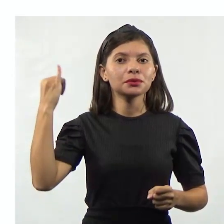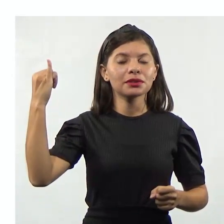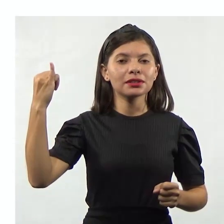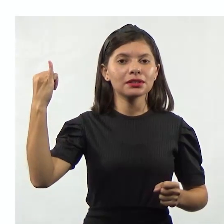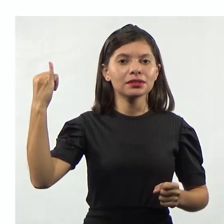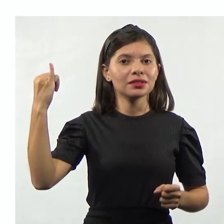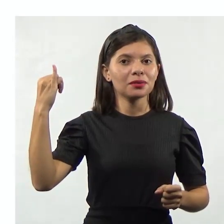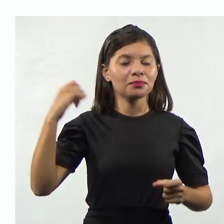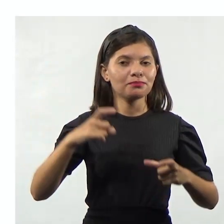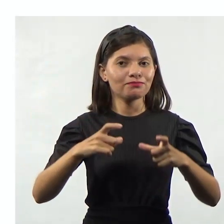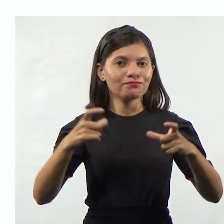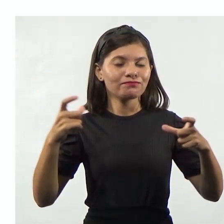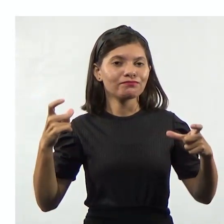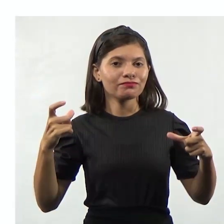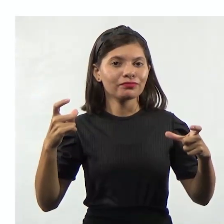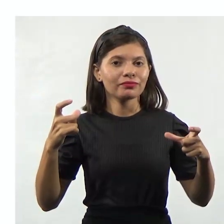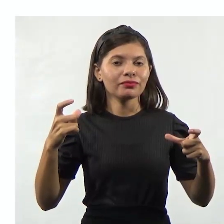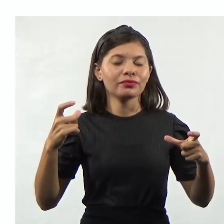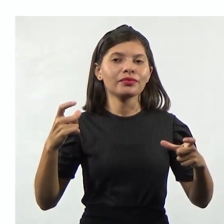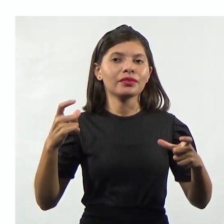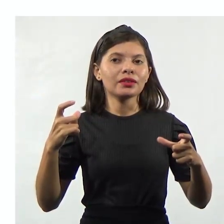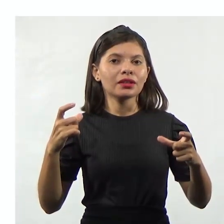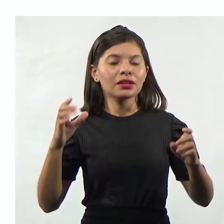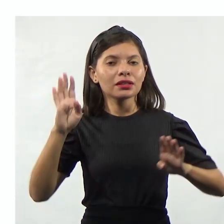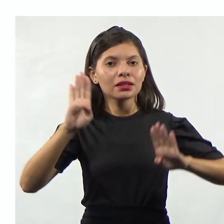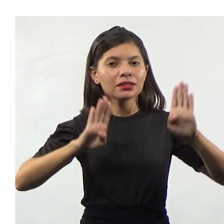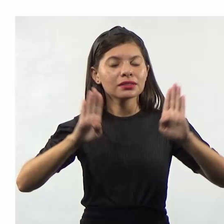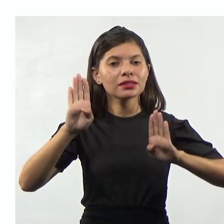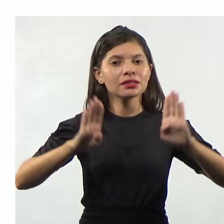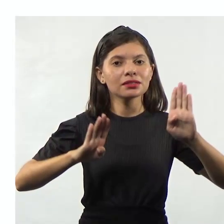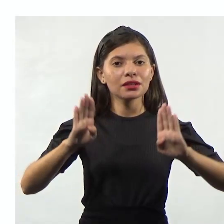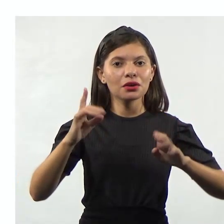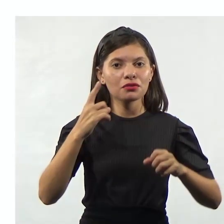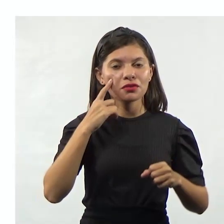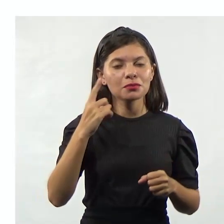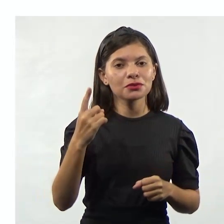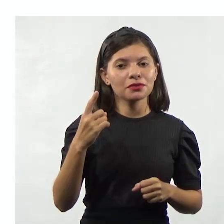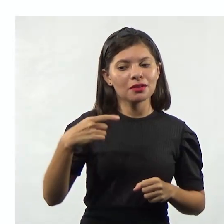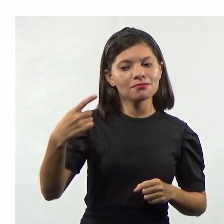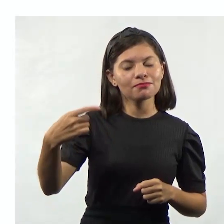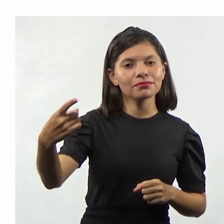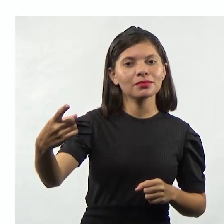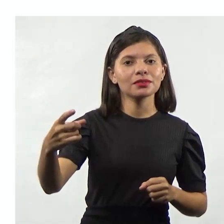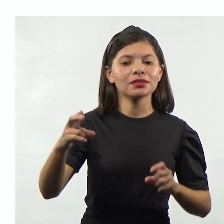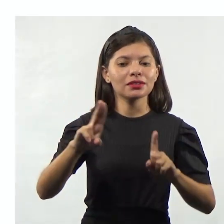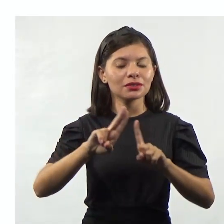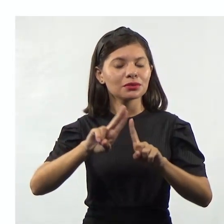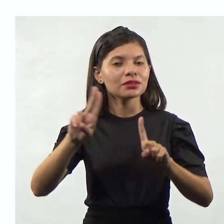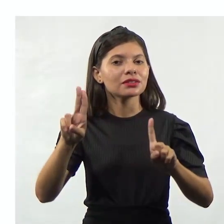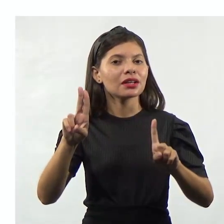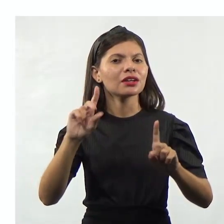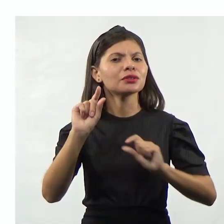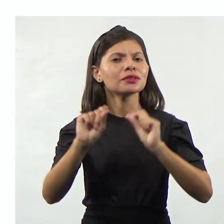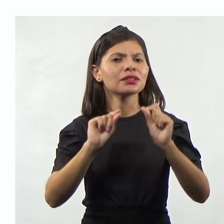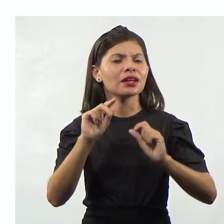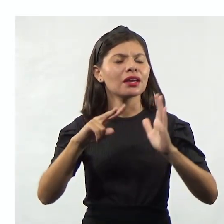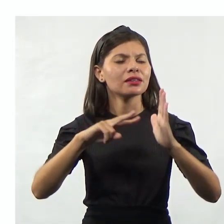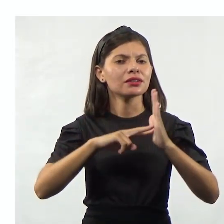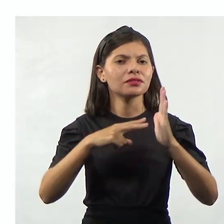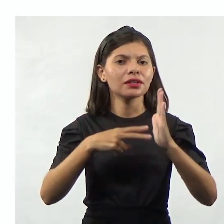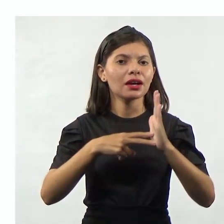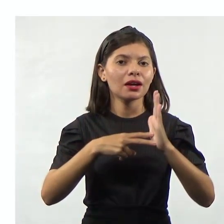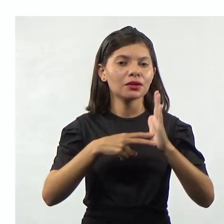importância, essa ênfase na fase preparatória da licitação, que nós vamos ver ao longo das unidades o que é